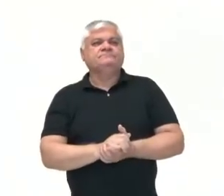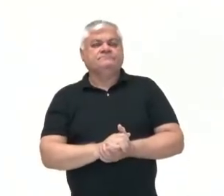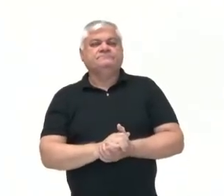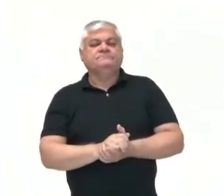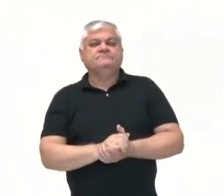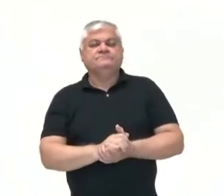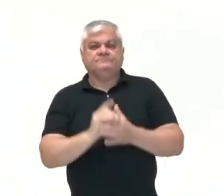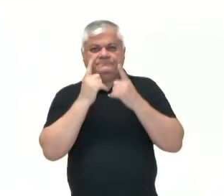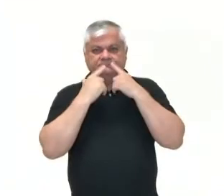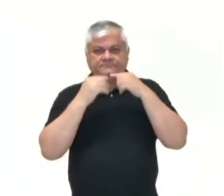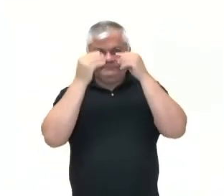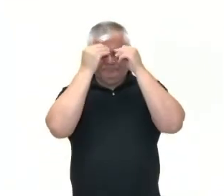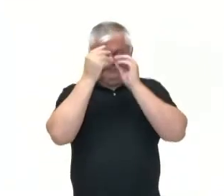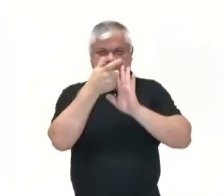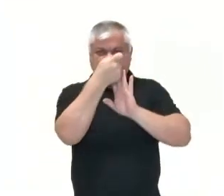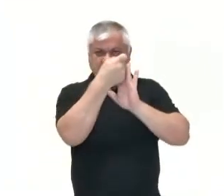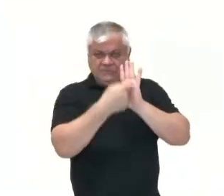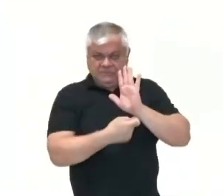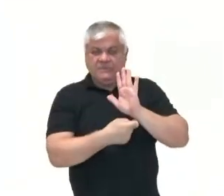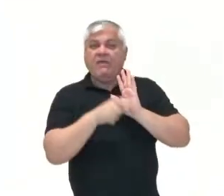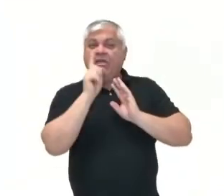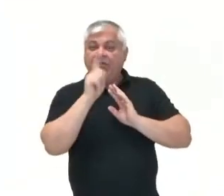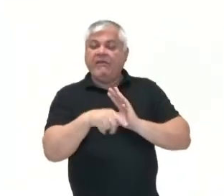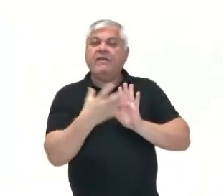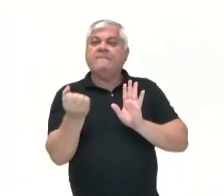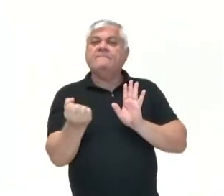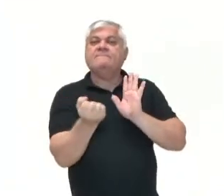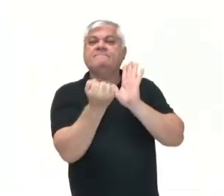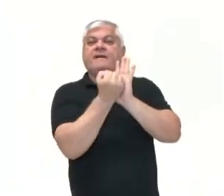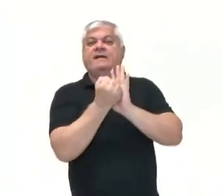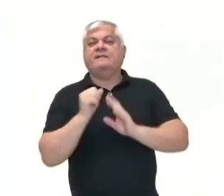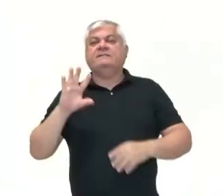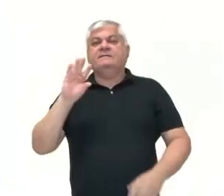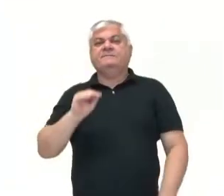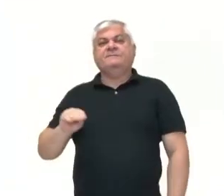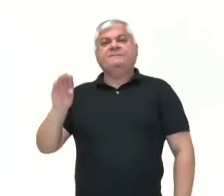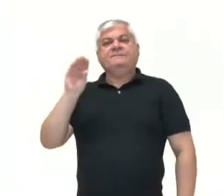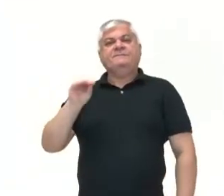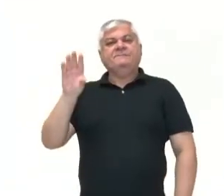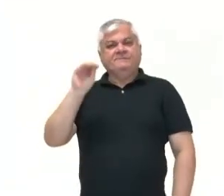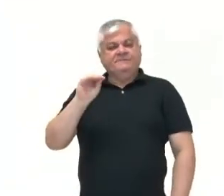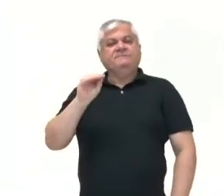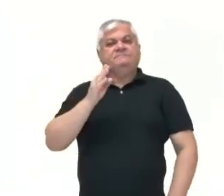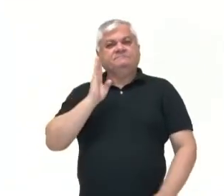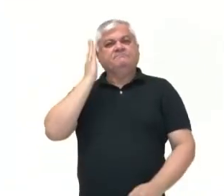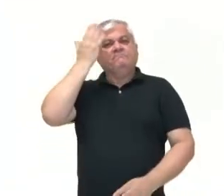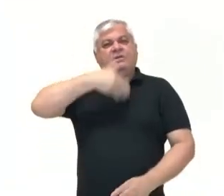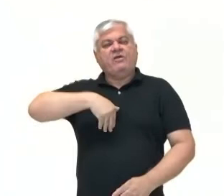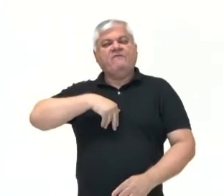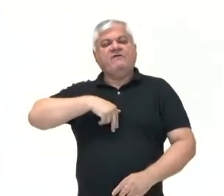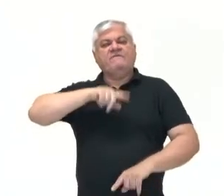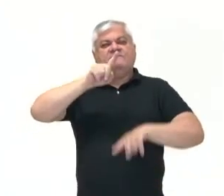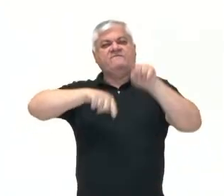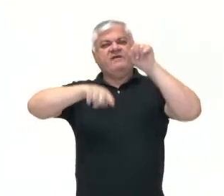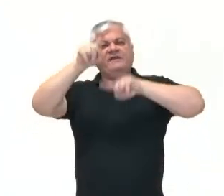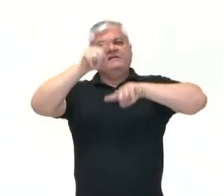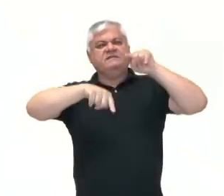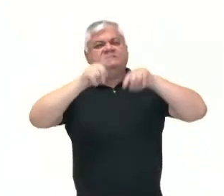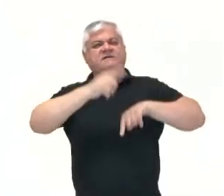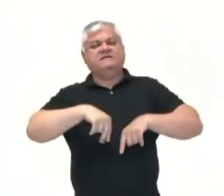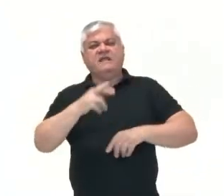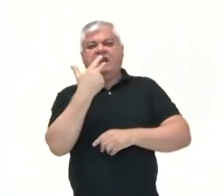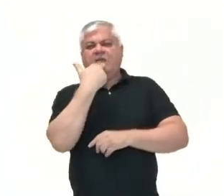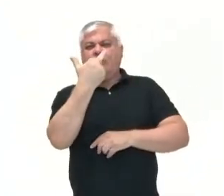linguagem utilizada no cordel apresenta marcas da oralidade, evidenciando uma variedade linguística